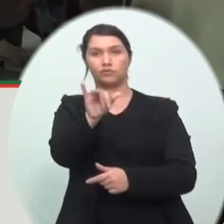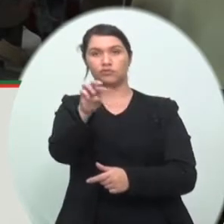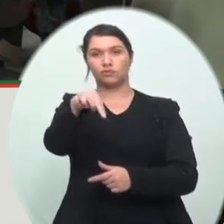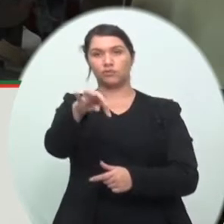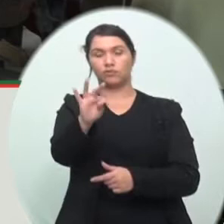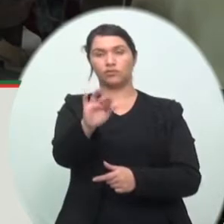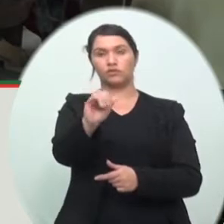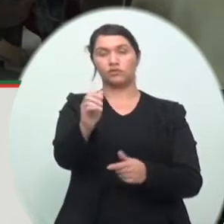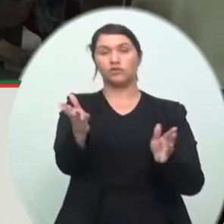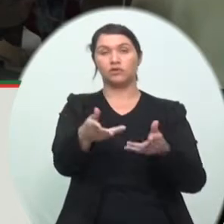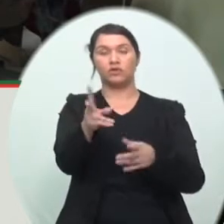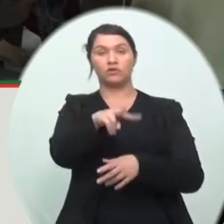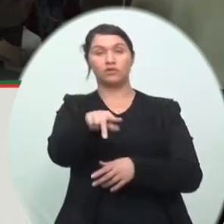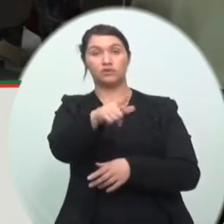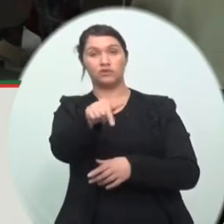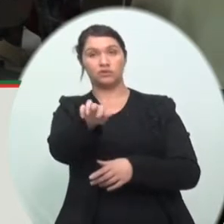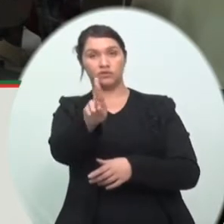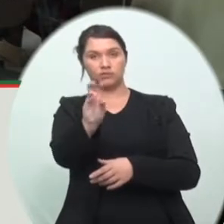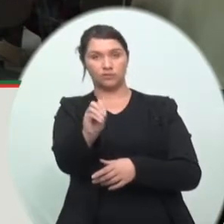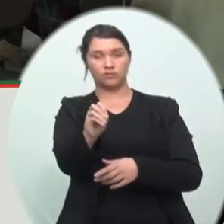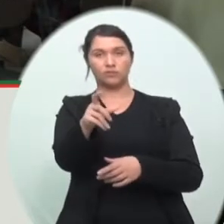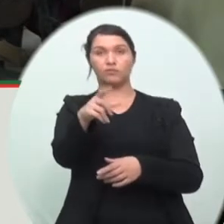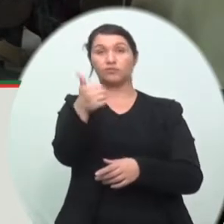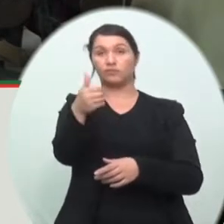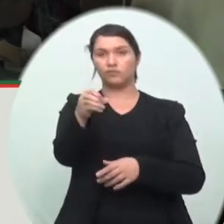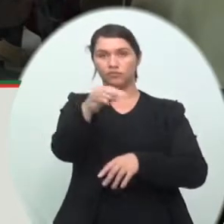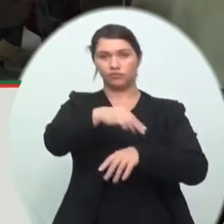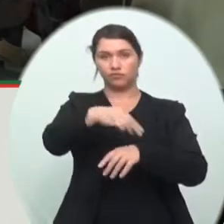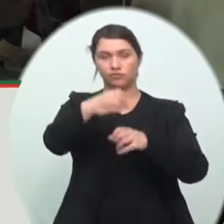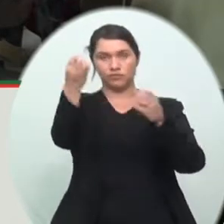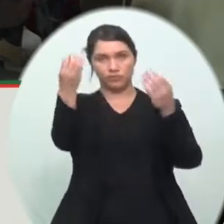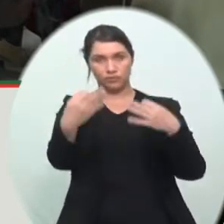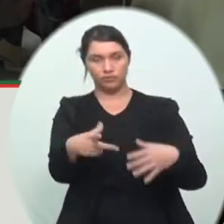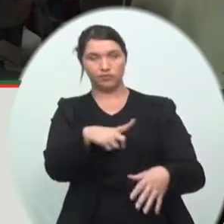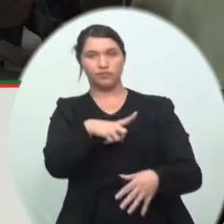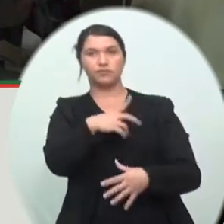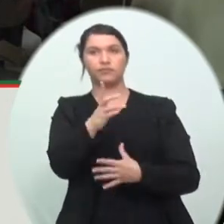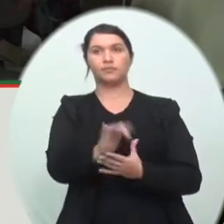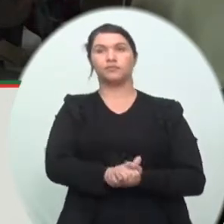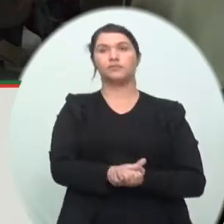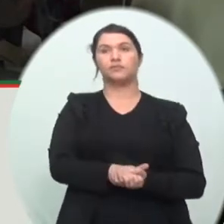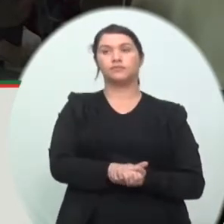o vereador Zairo Casagrande. Vossa Excelência dispõe de 10 minutos.